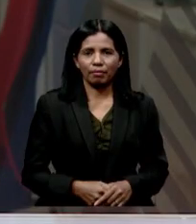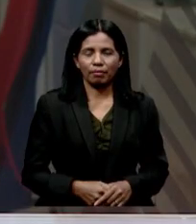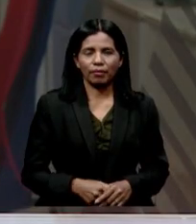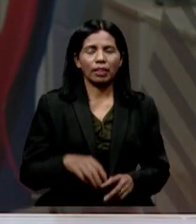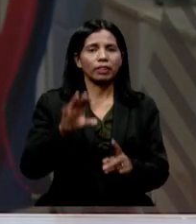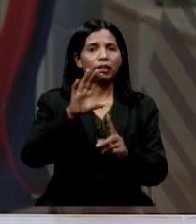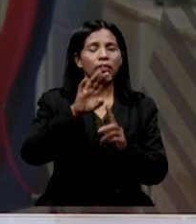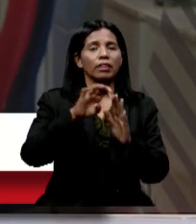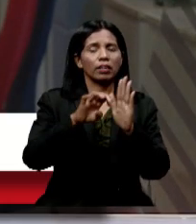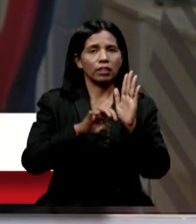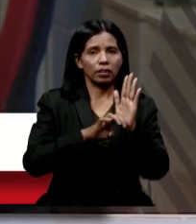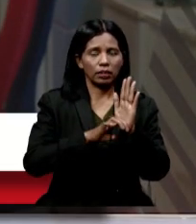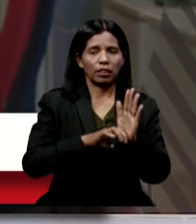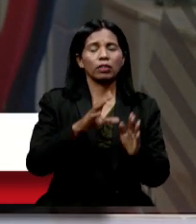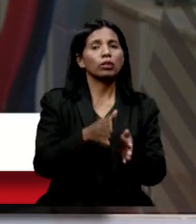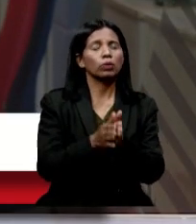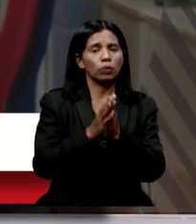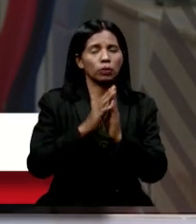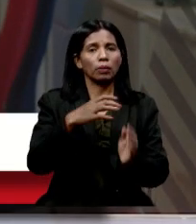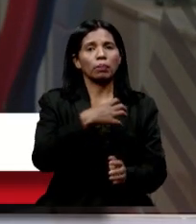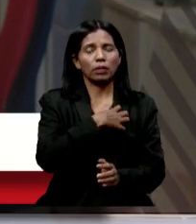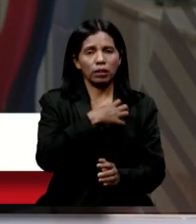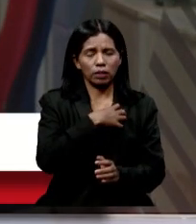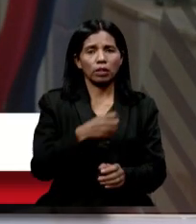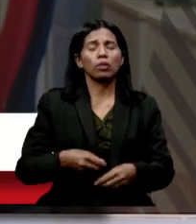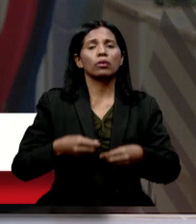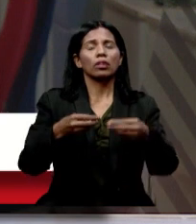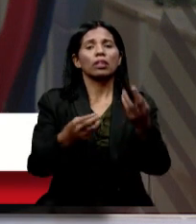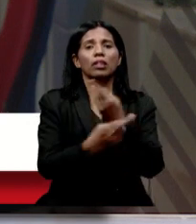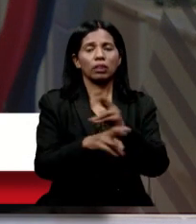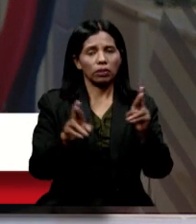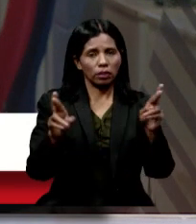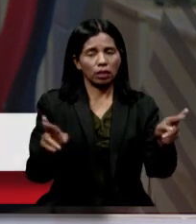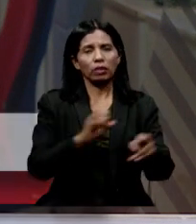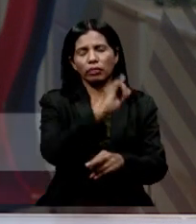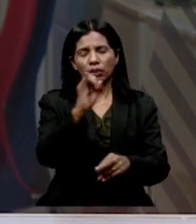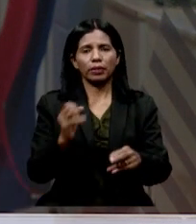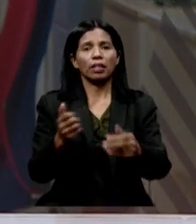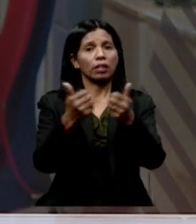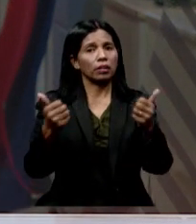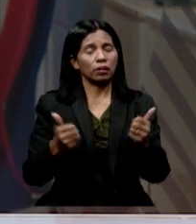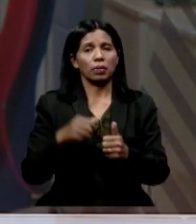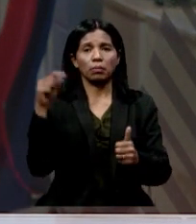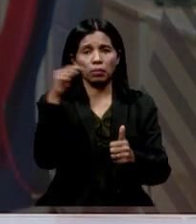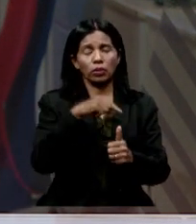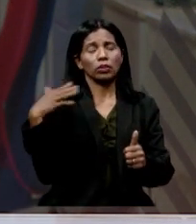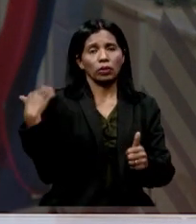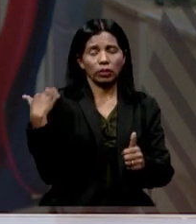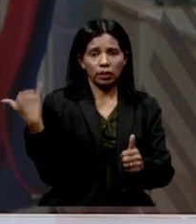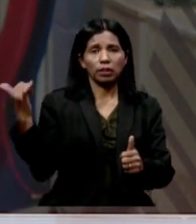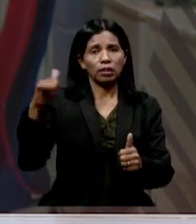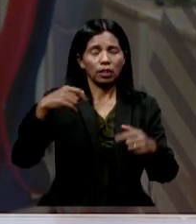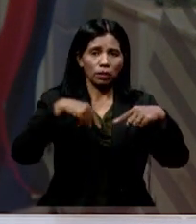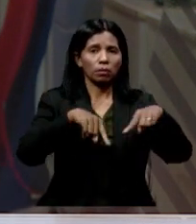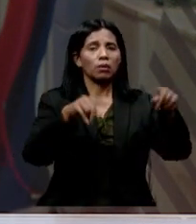se afastar os exíguos e PSIC no Penetel e a TUFO sair resultado, investigação basense na Bolsa resolve em Sira, a TUBA Serviço e